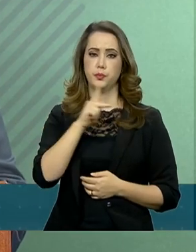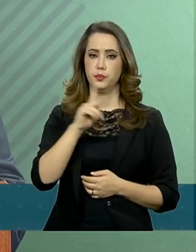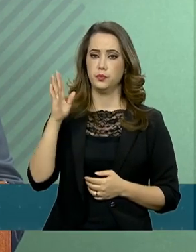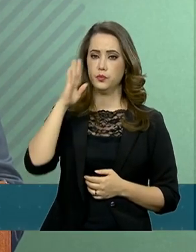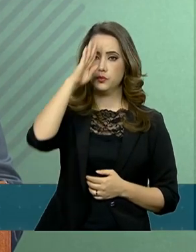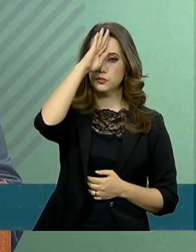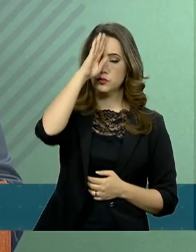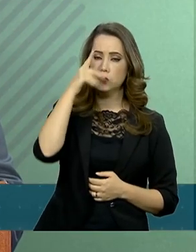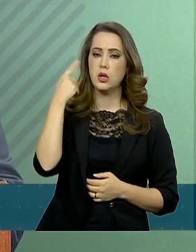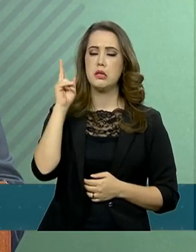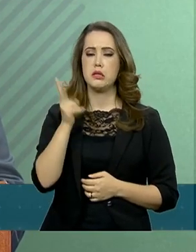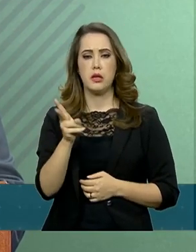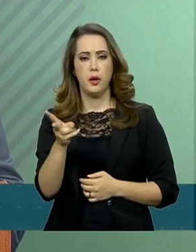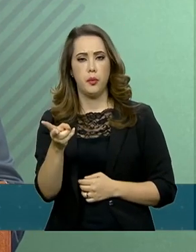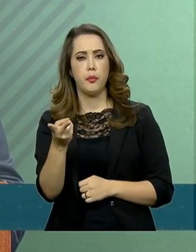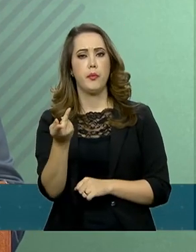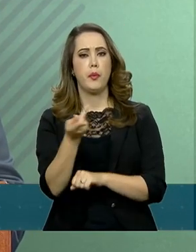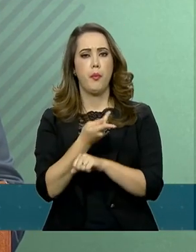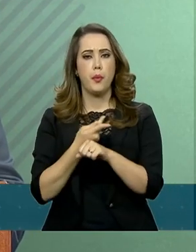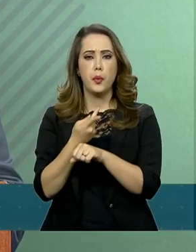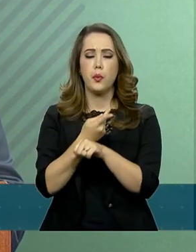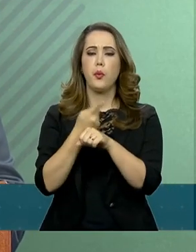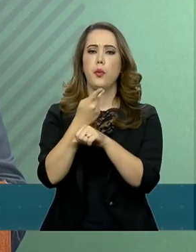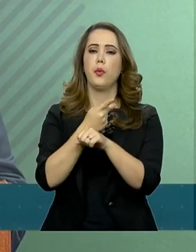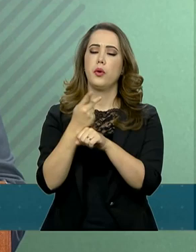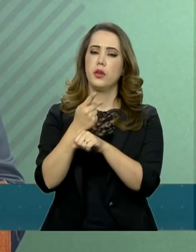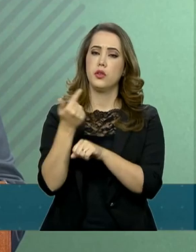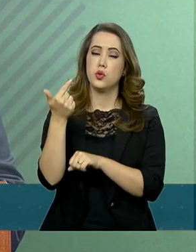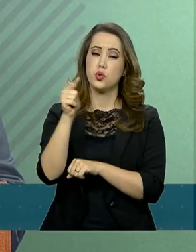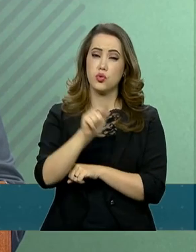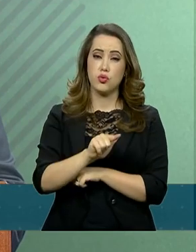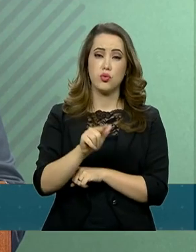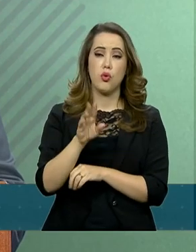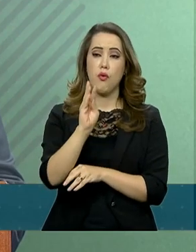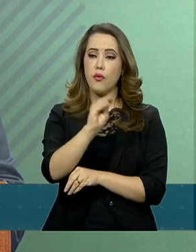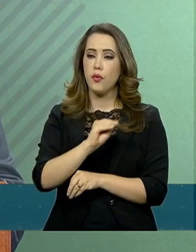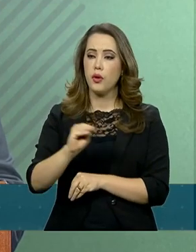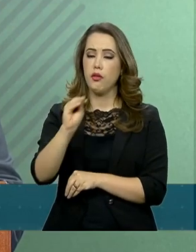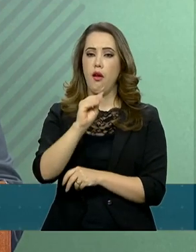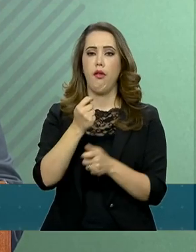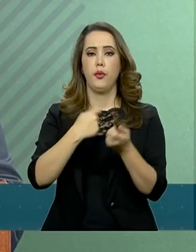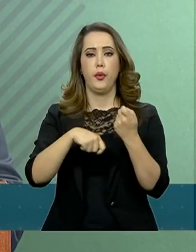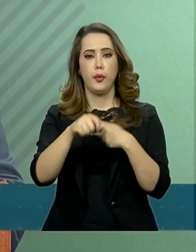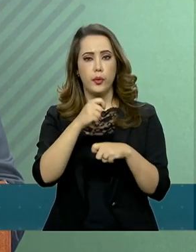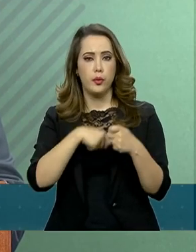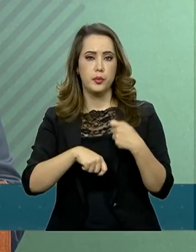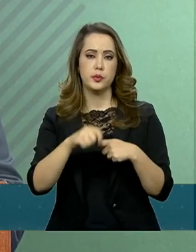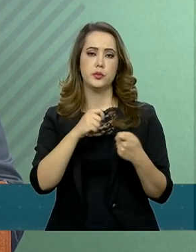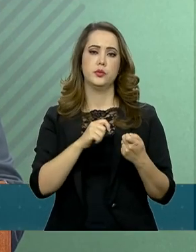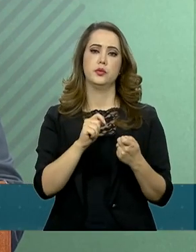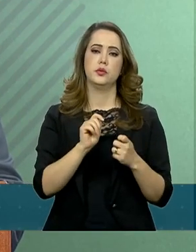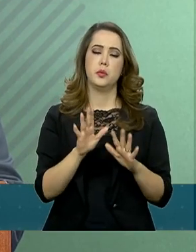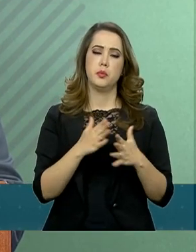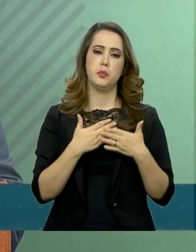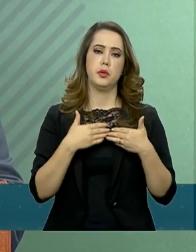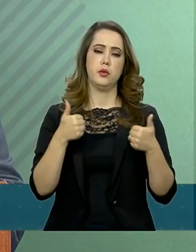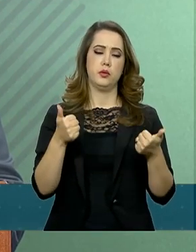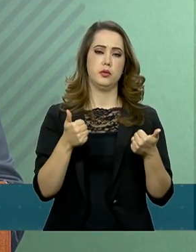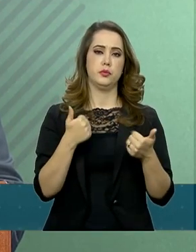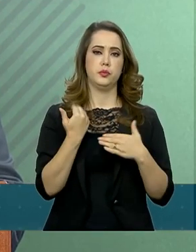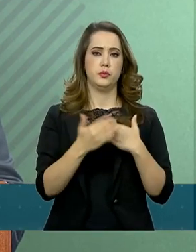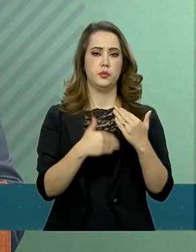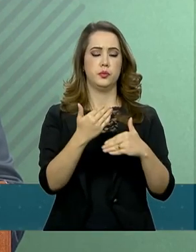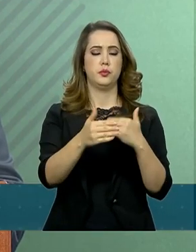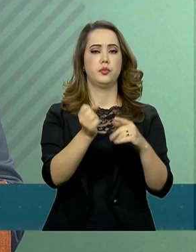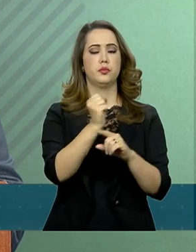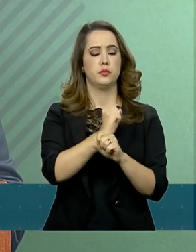bem buscando o resgate das condições econômicas para melhorar o desenvolvimento